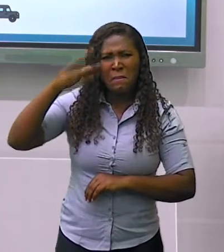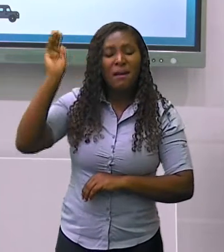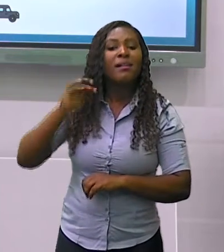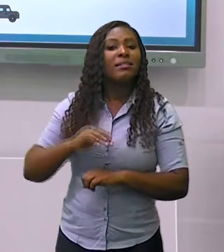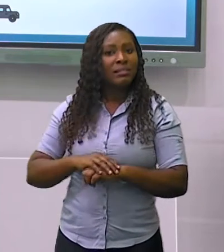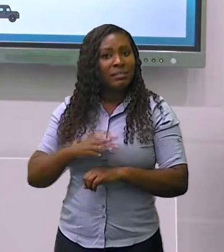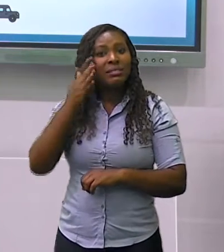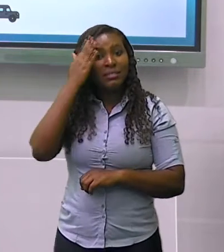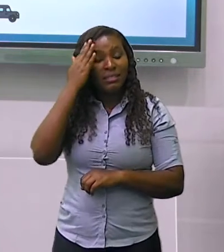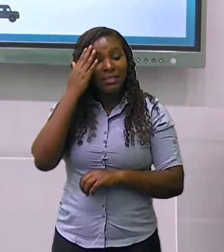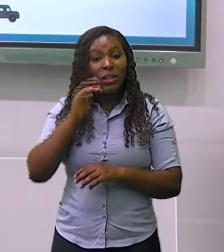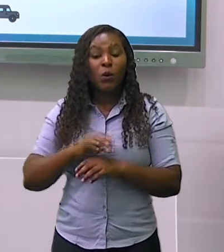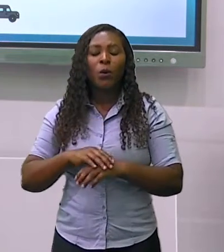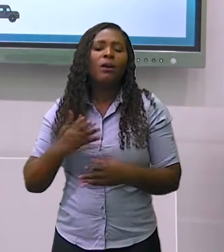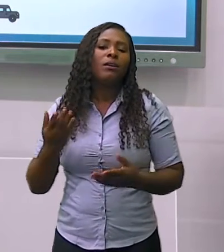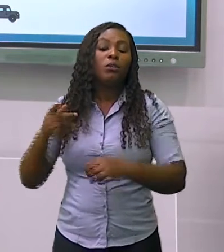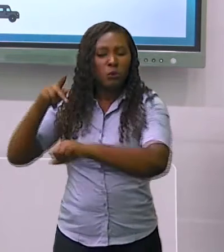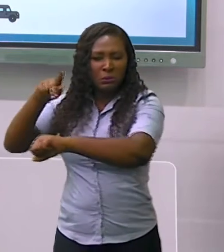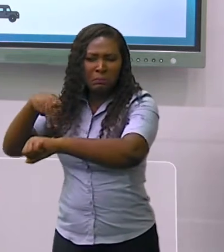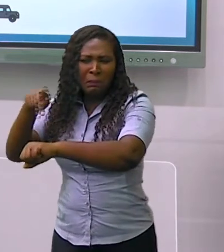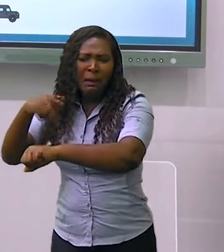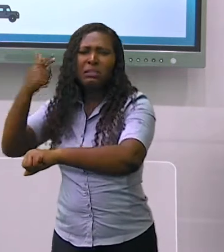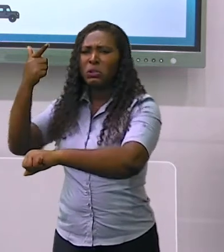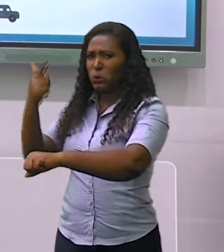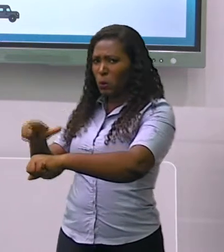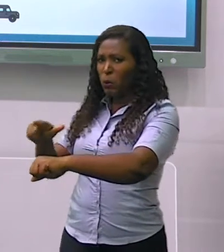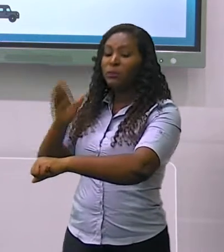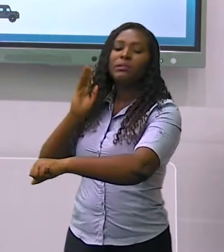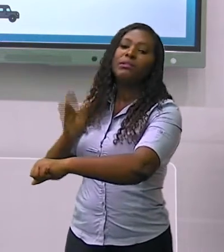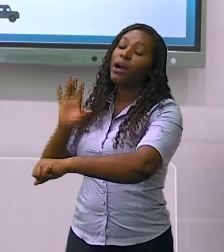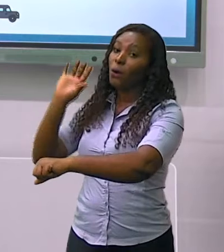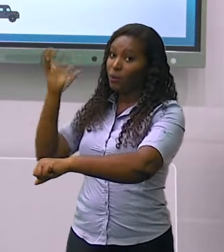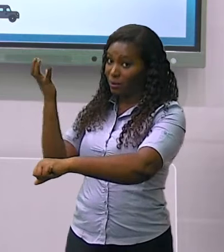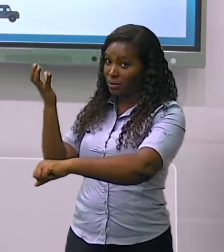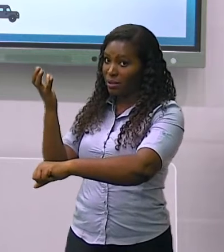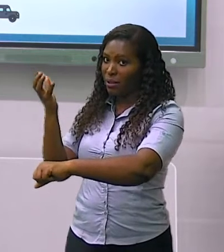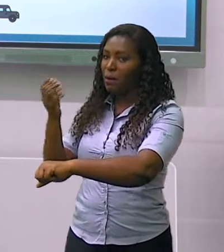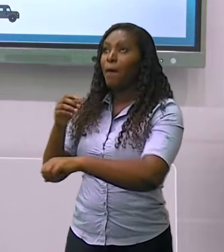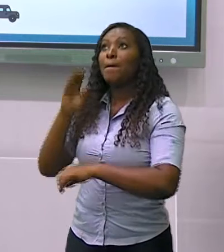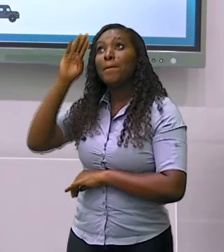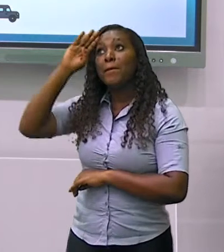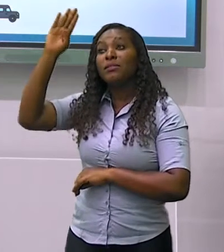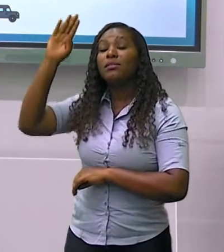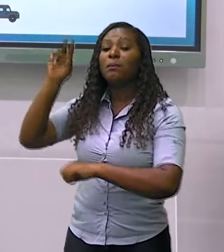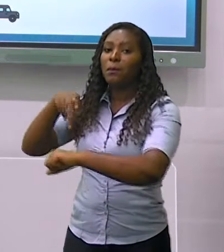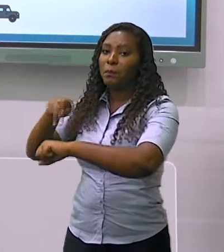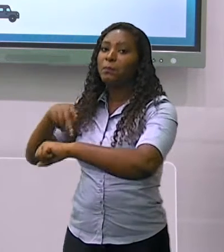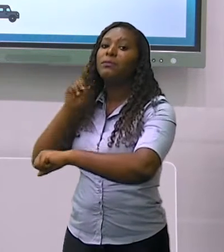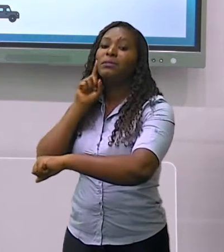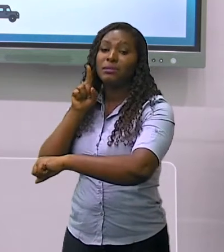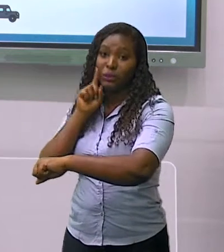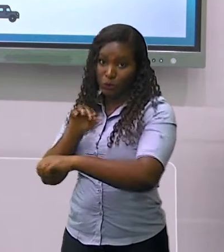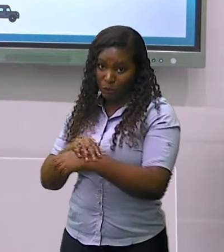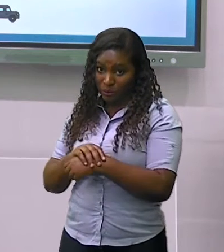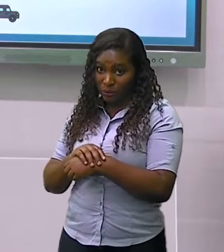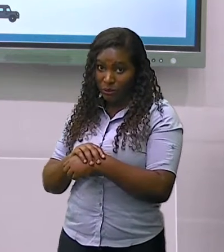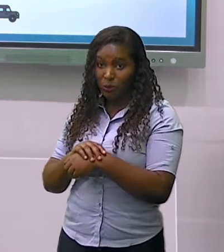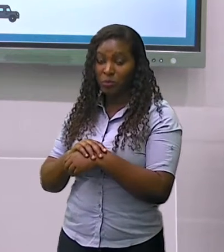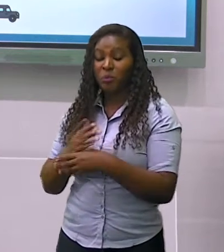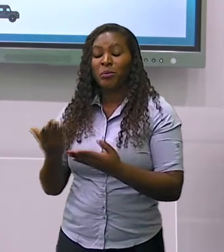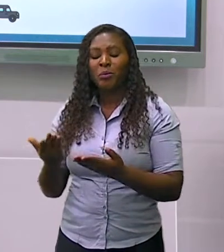acontecendo em alguns países, principalmente nos Estados Unidos. Desta forma,